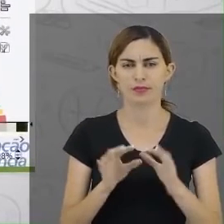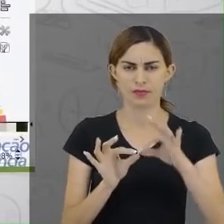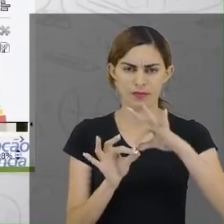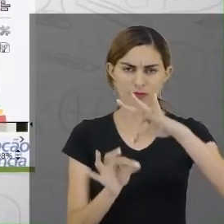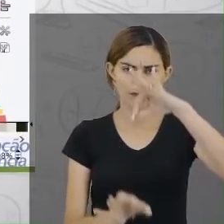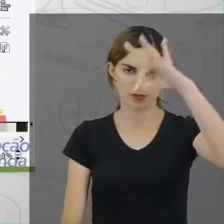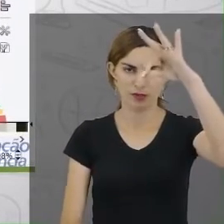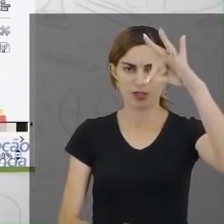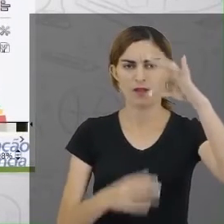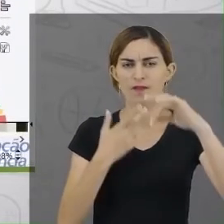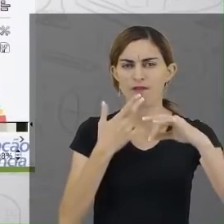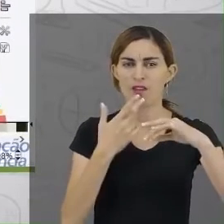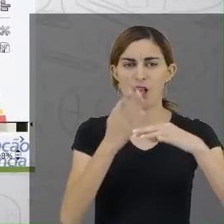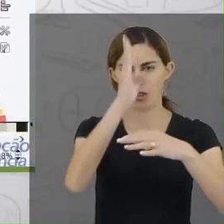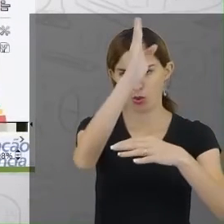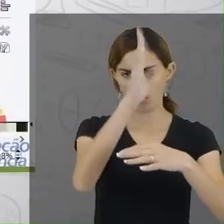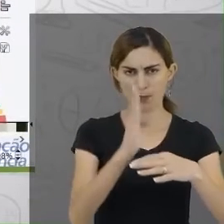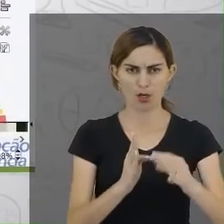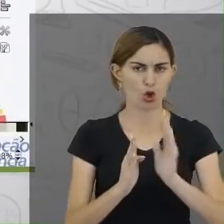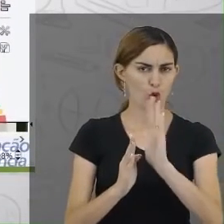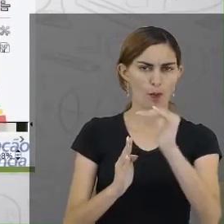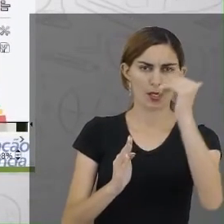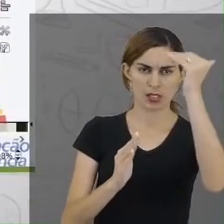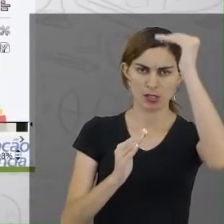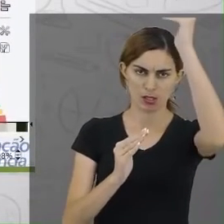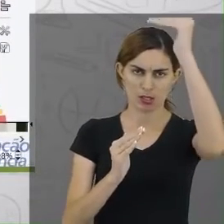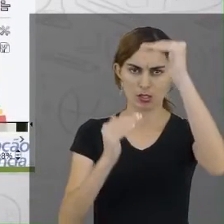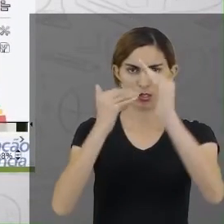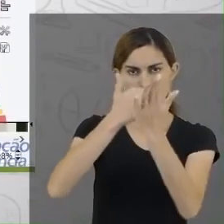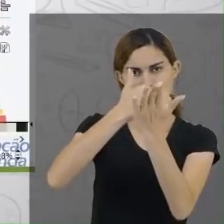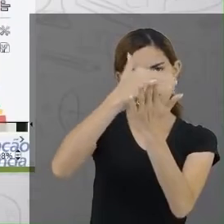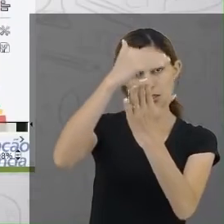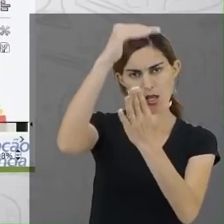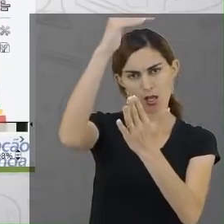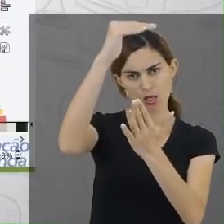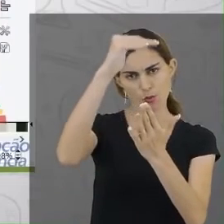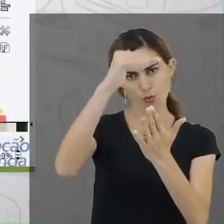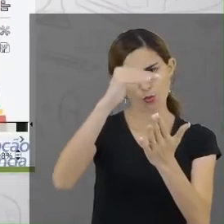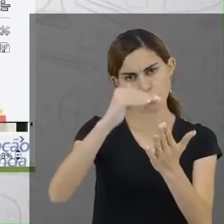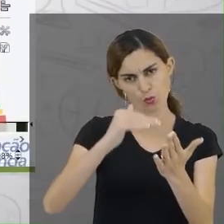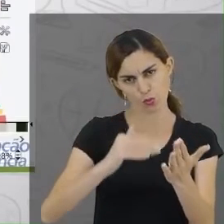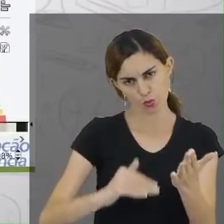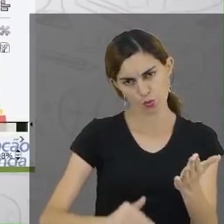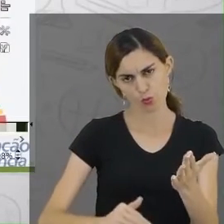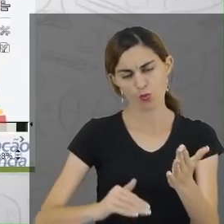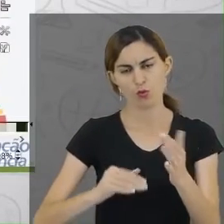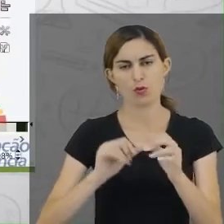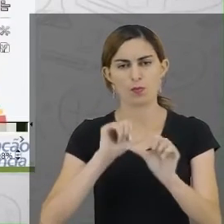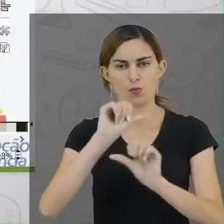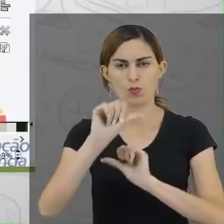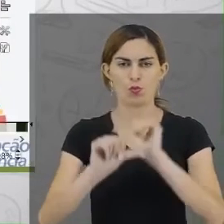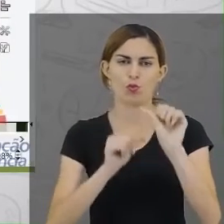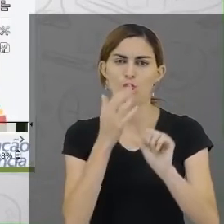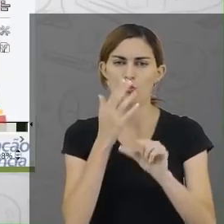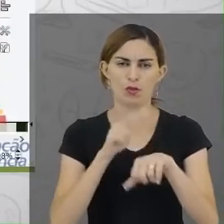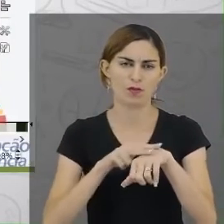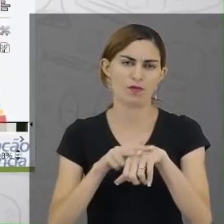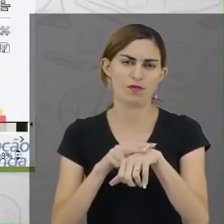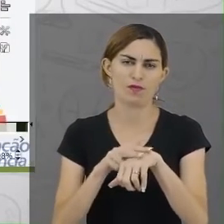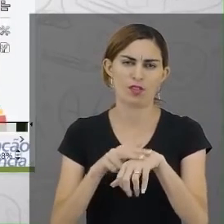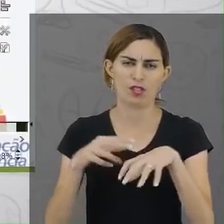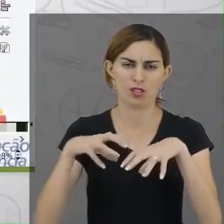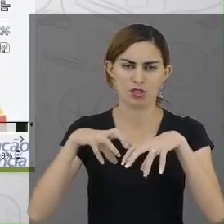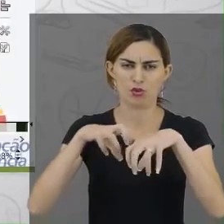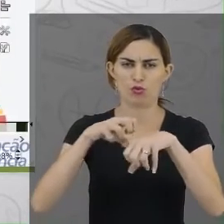embaixo, dizendo que o gradiente ele vai começar na parte de cima, verde intenso, e ir para a parte de baixo, verde